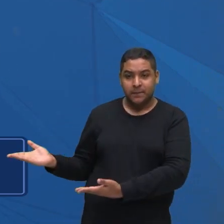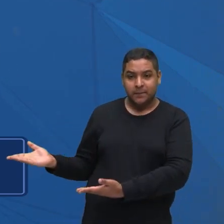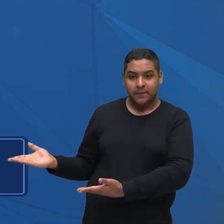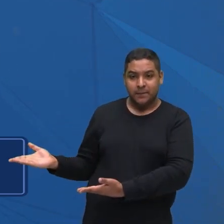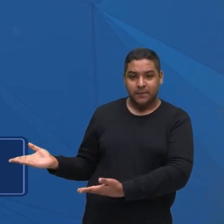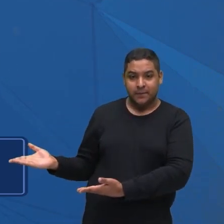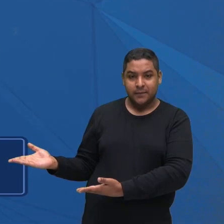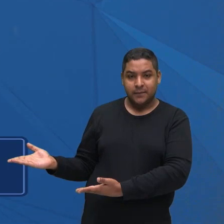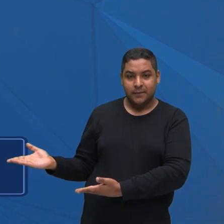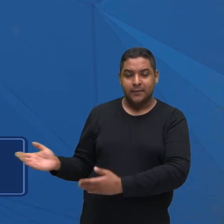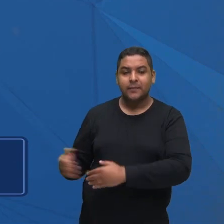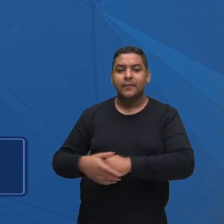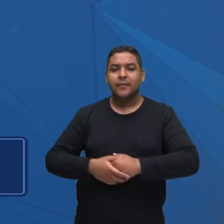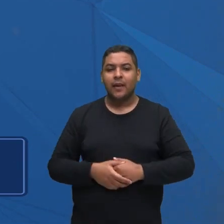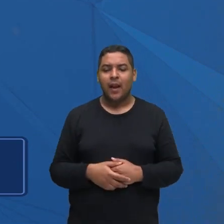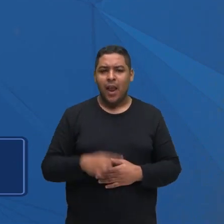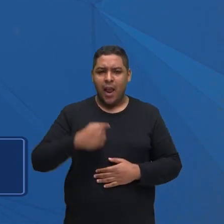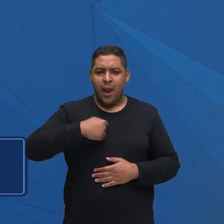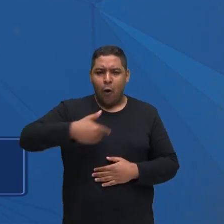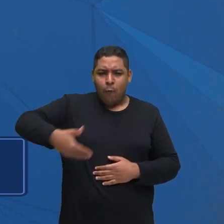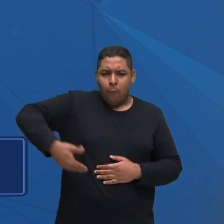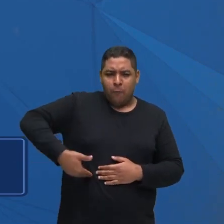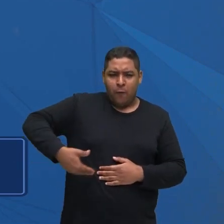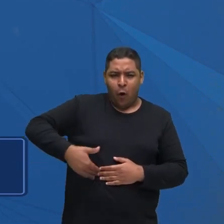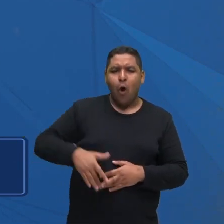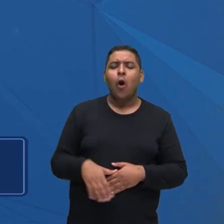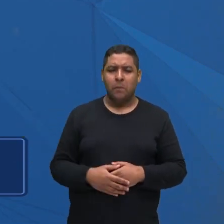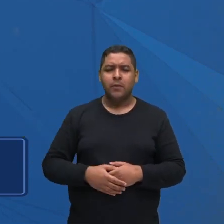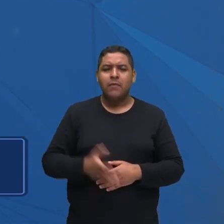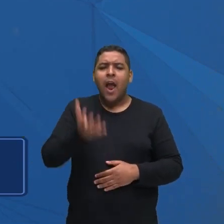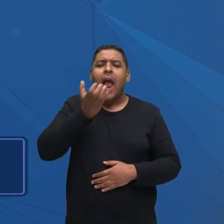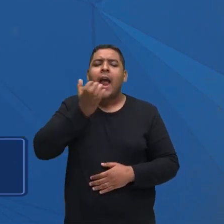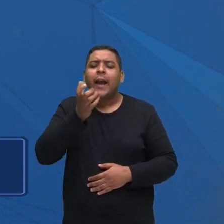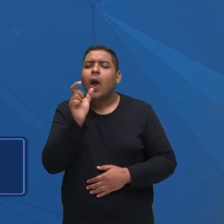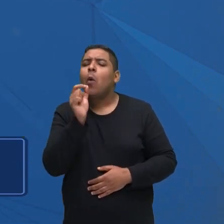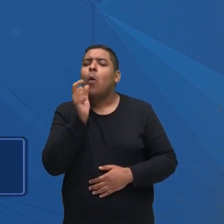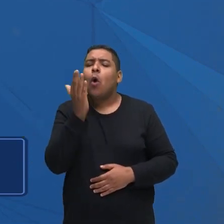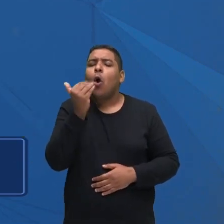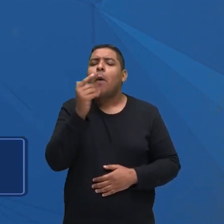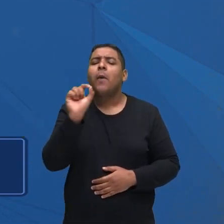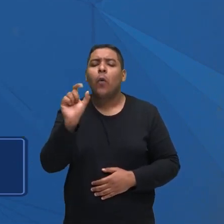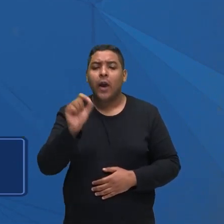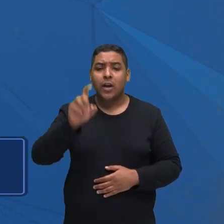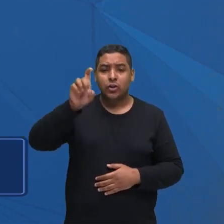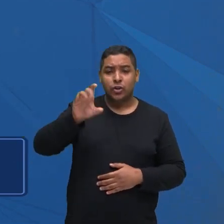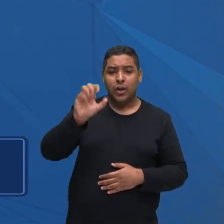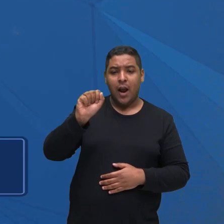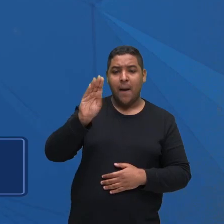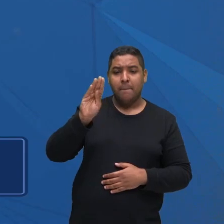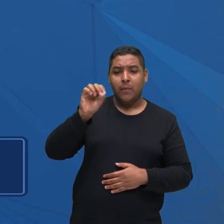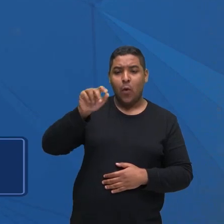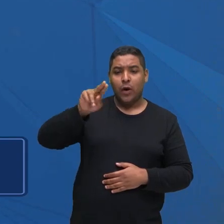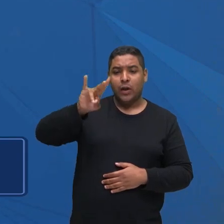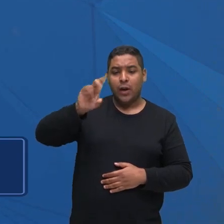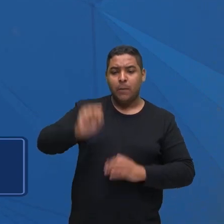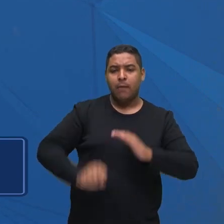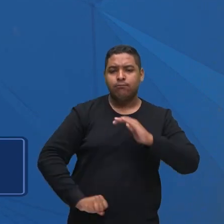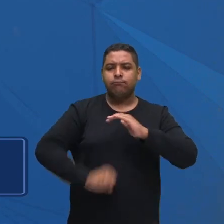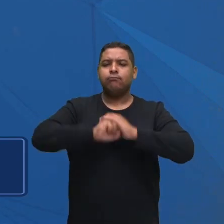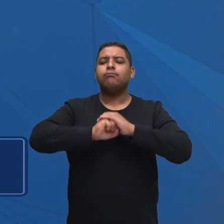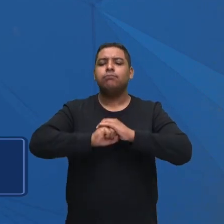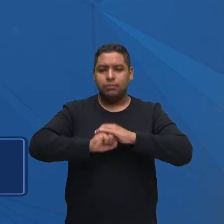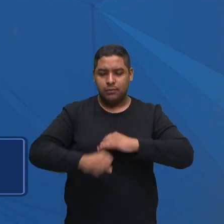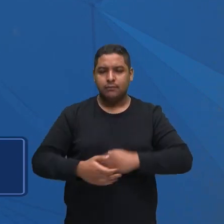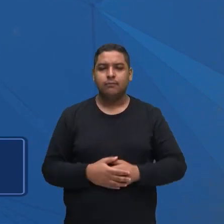tô brocada, quero comer um x-caboquinho para ficar até o tucupi. Olha só que legal, participação da